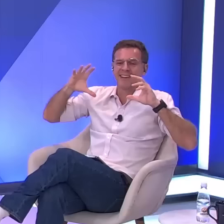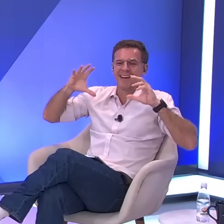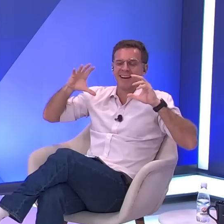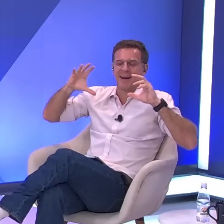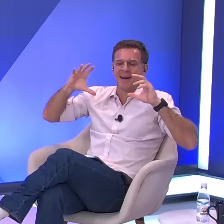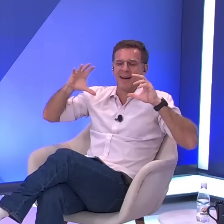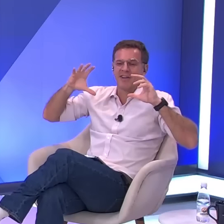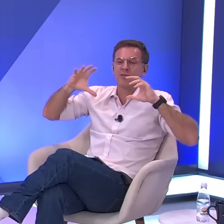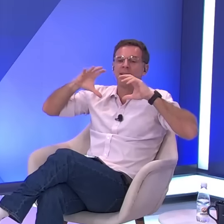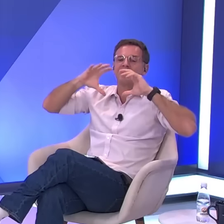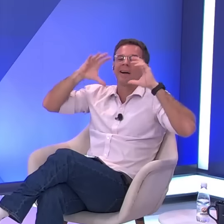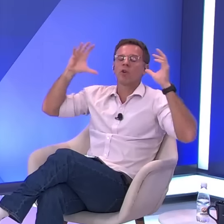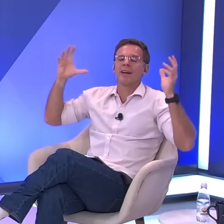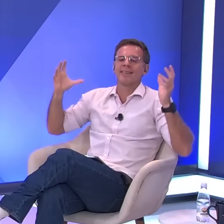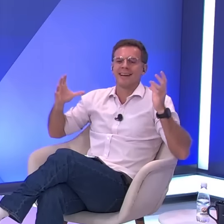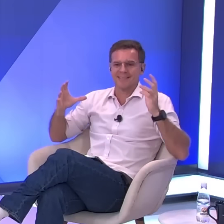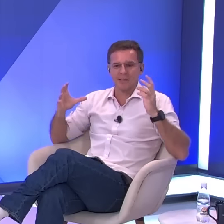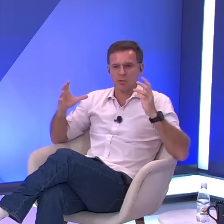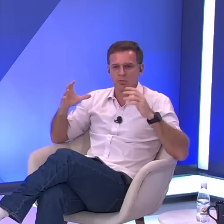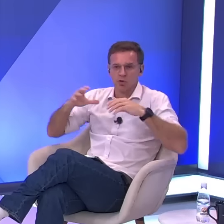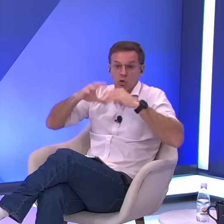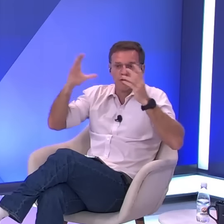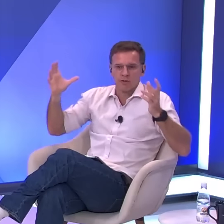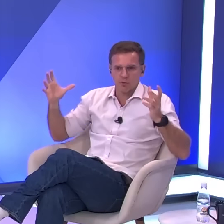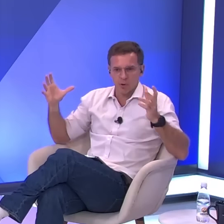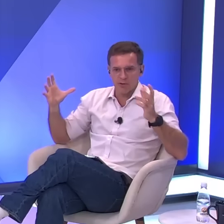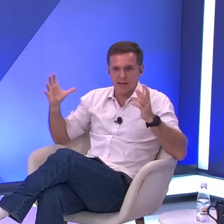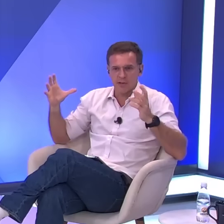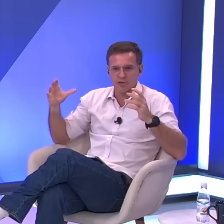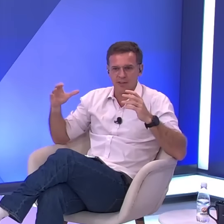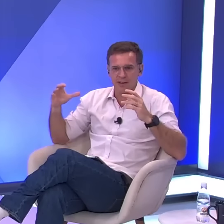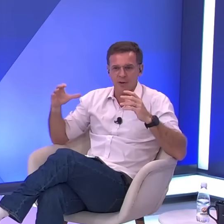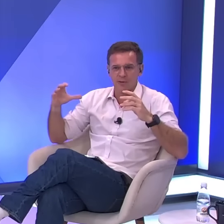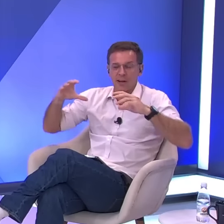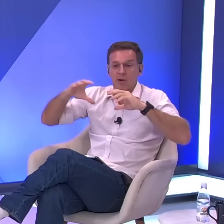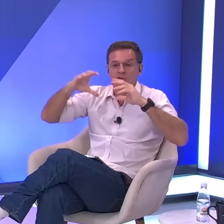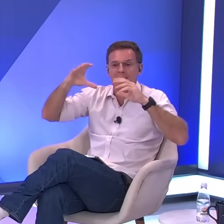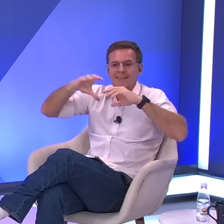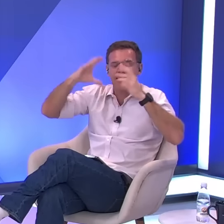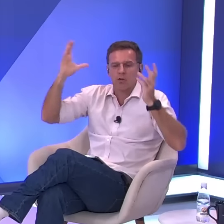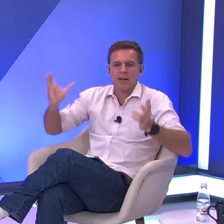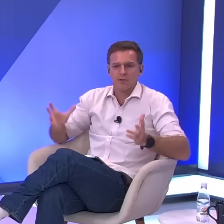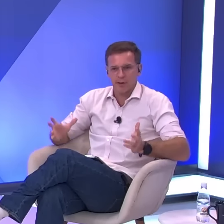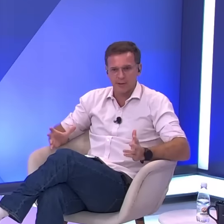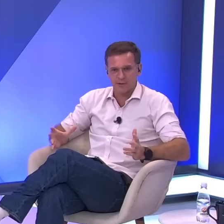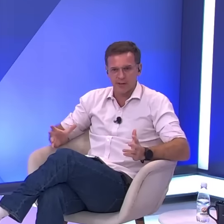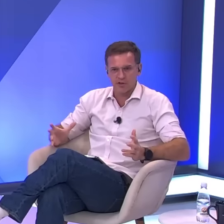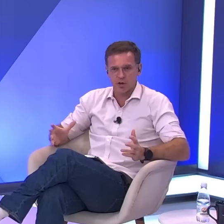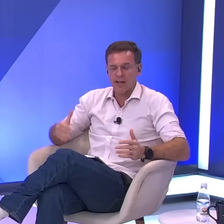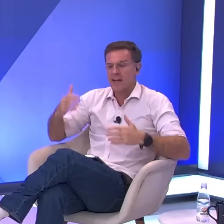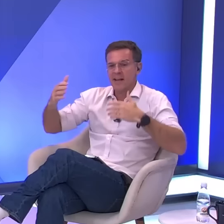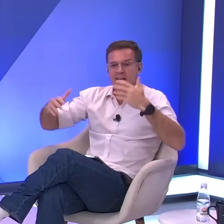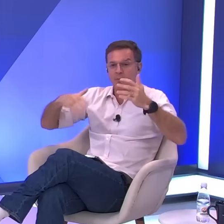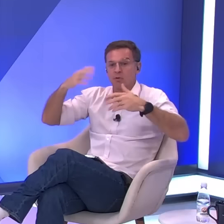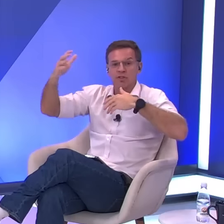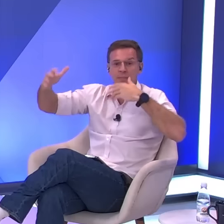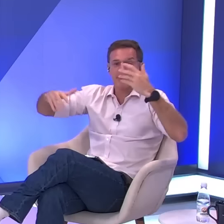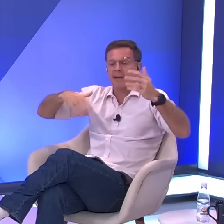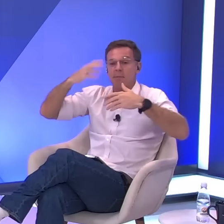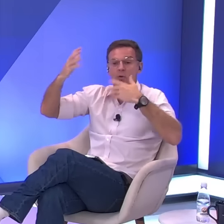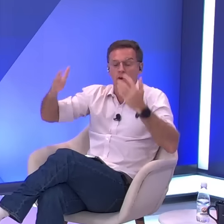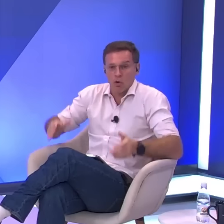essa eh espetacularização de todos esses processos você tem vira quase que uma série do Netflix a história e as